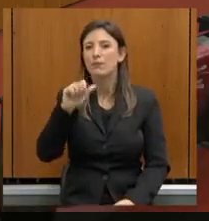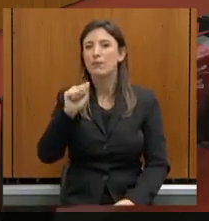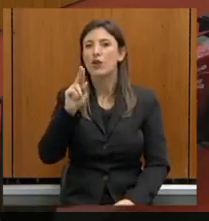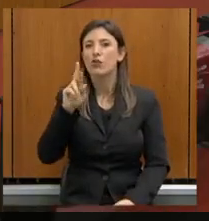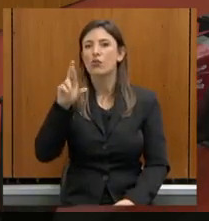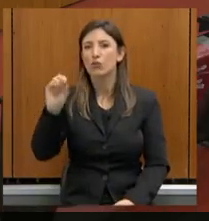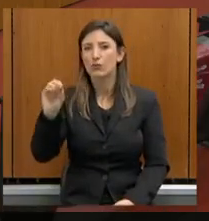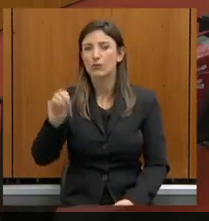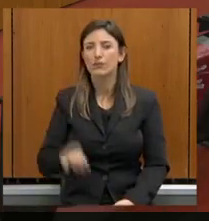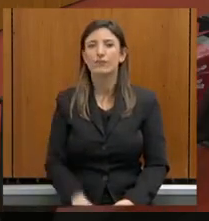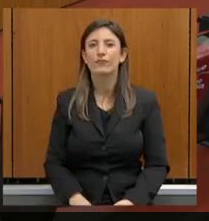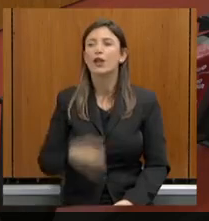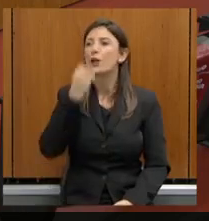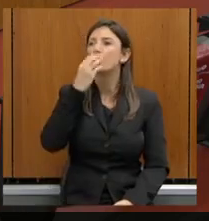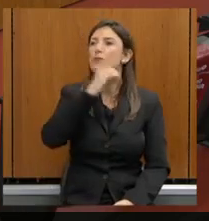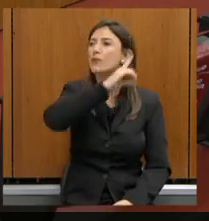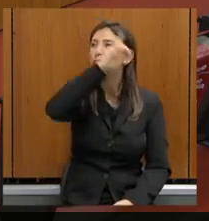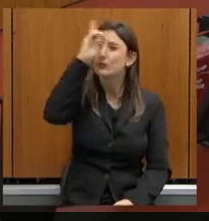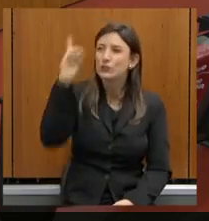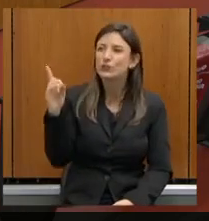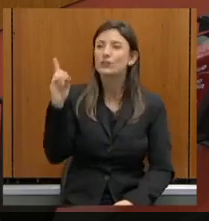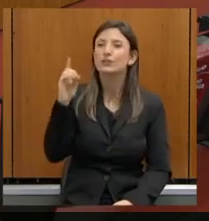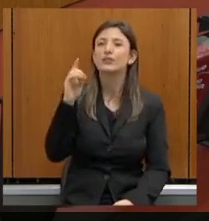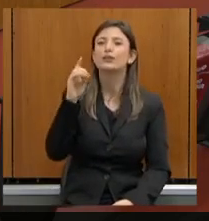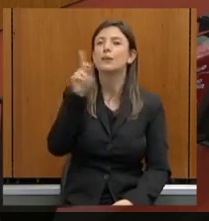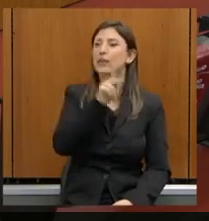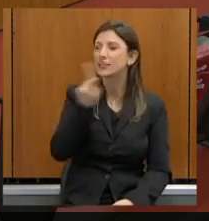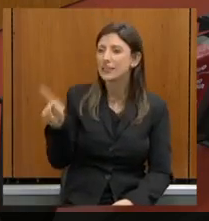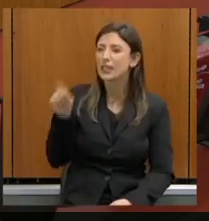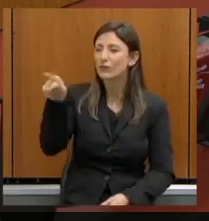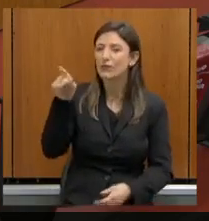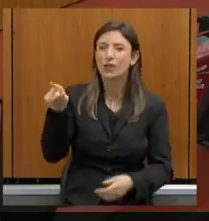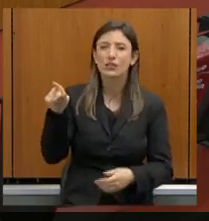dia, presidente. O senhor está me ouvindo aí bem, por favor? Tudo bem.